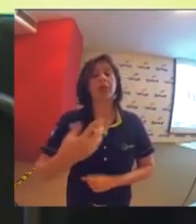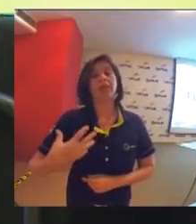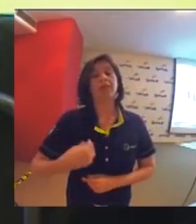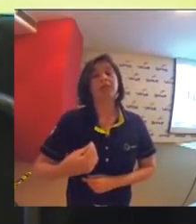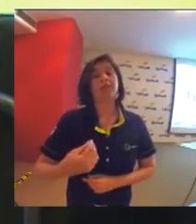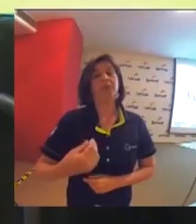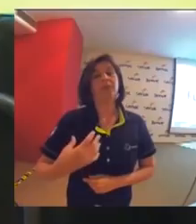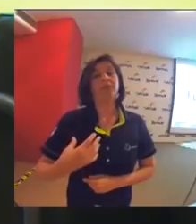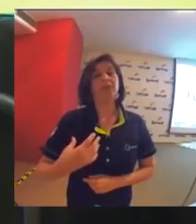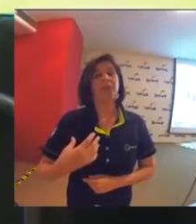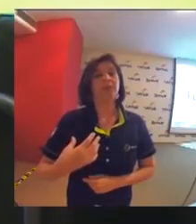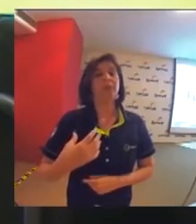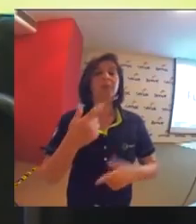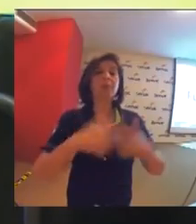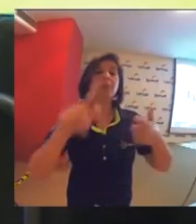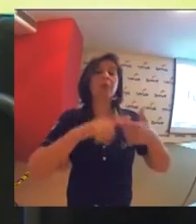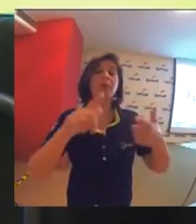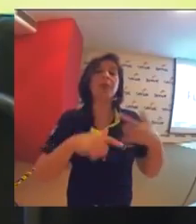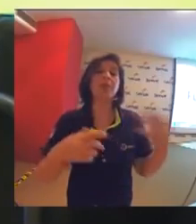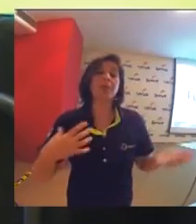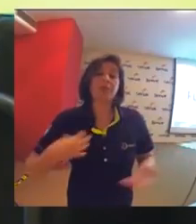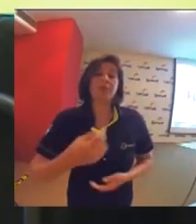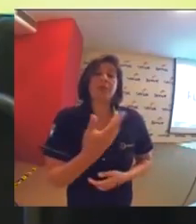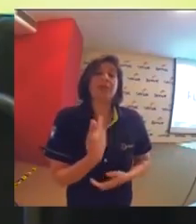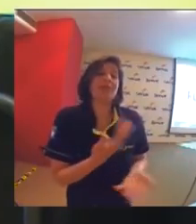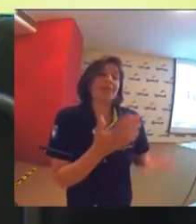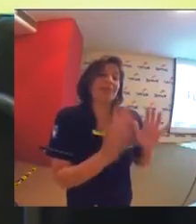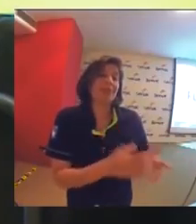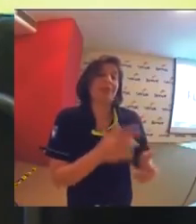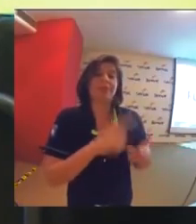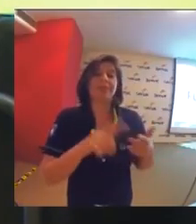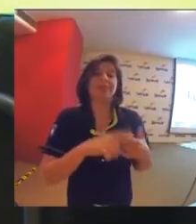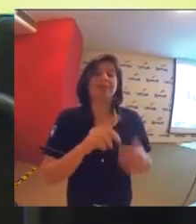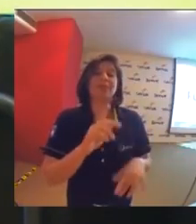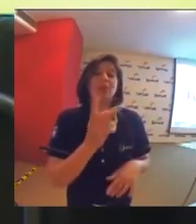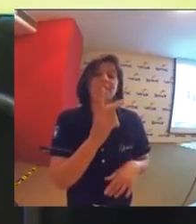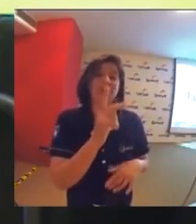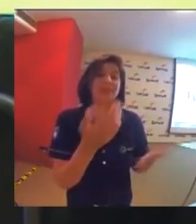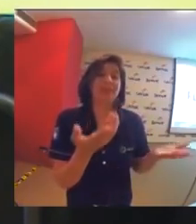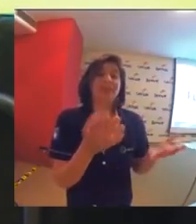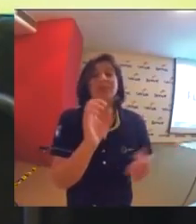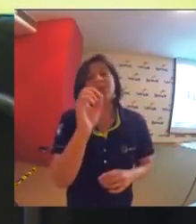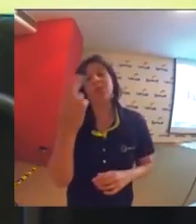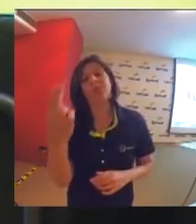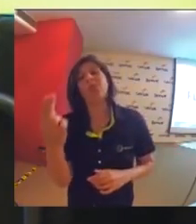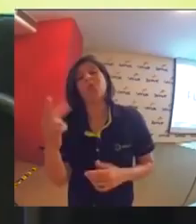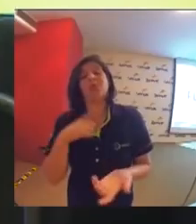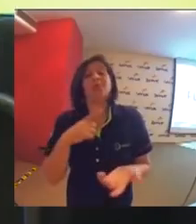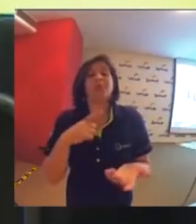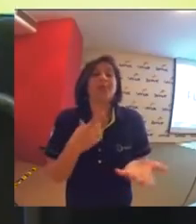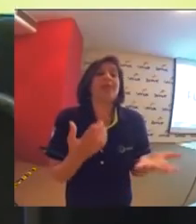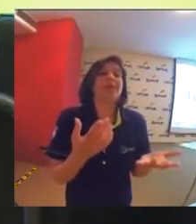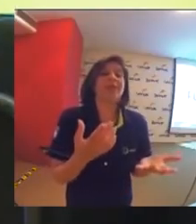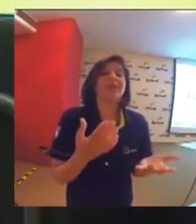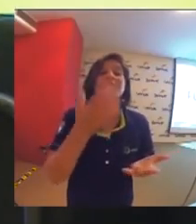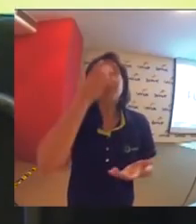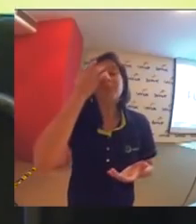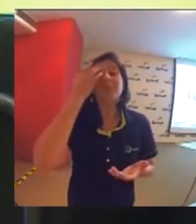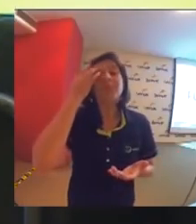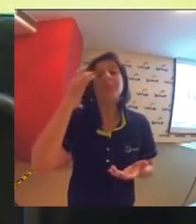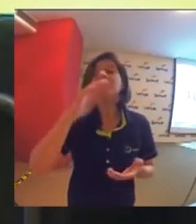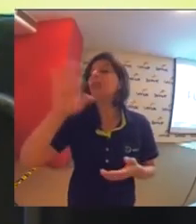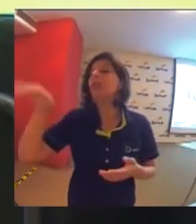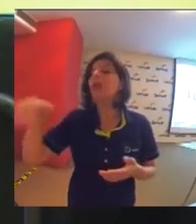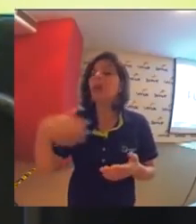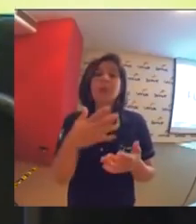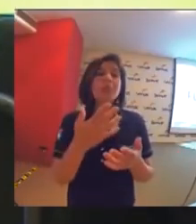novo, homossexual, assumido. Na outra escola, tiravam sarro dele, perseguiram-no,